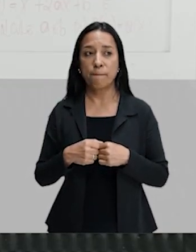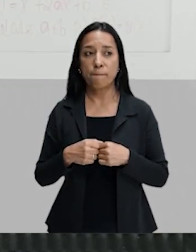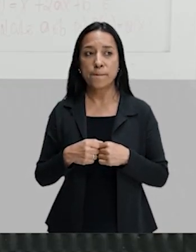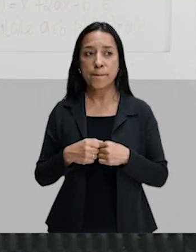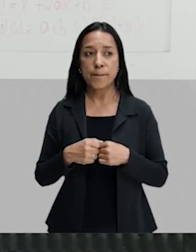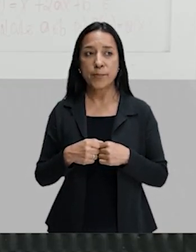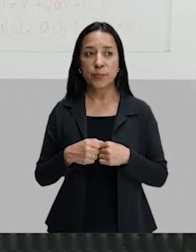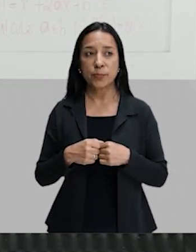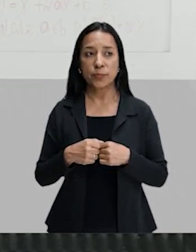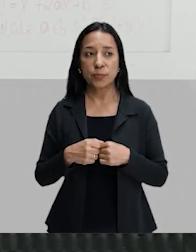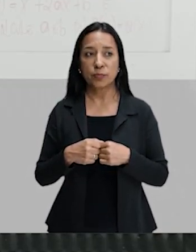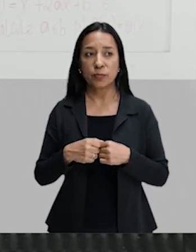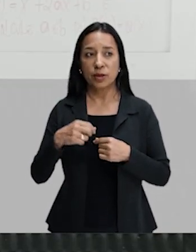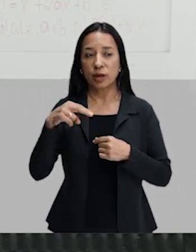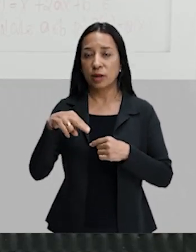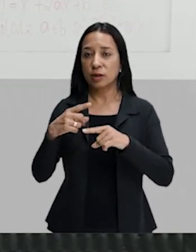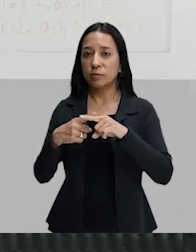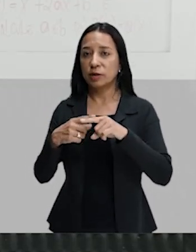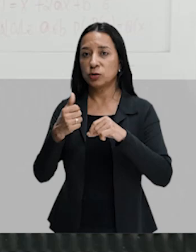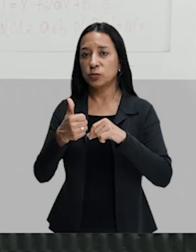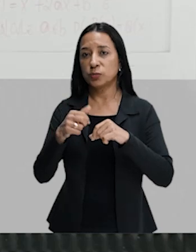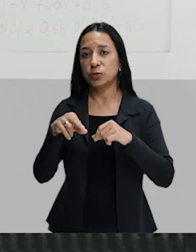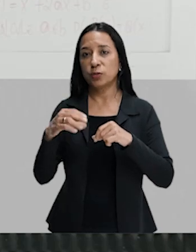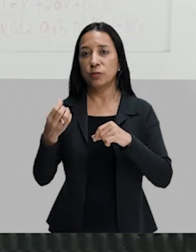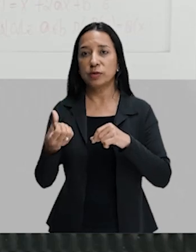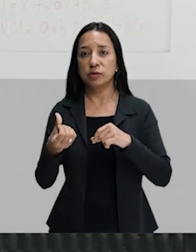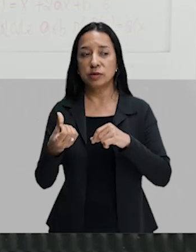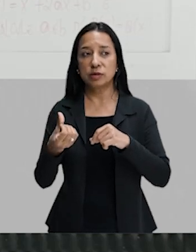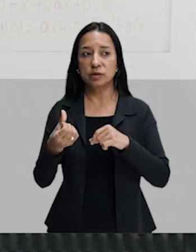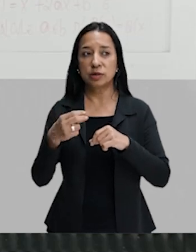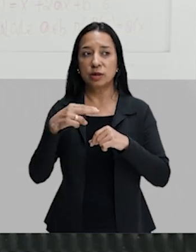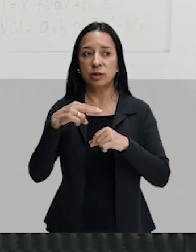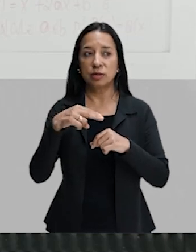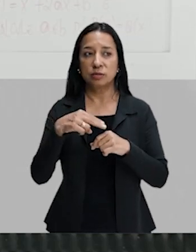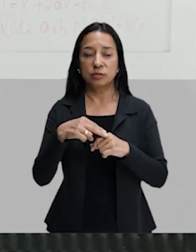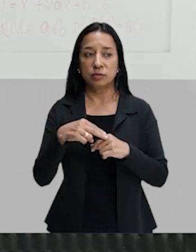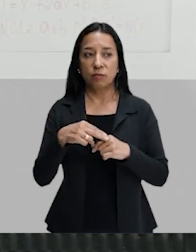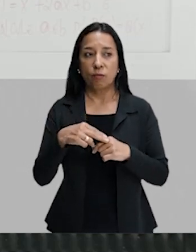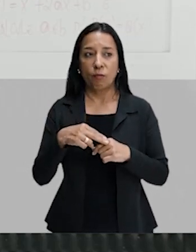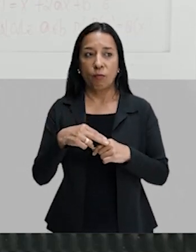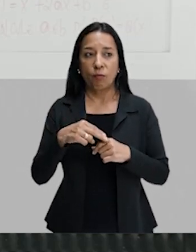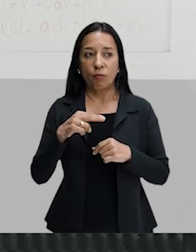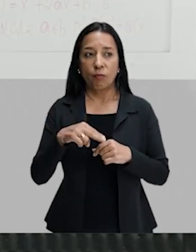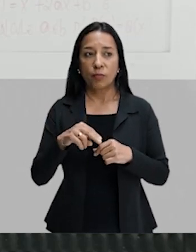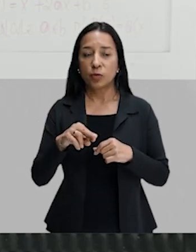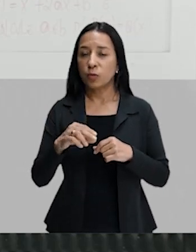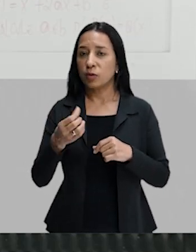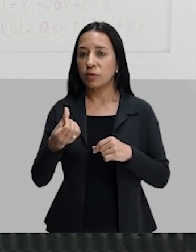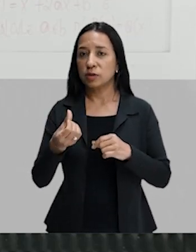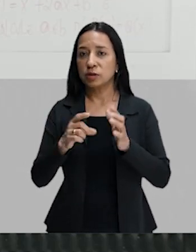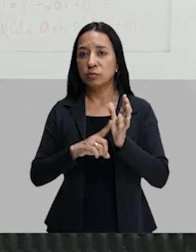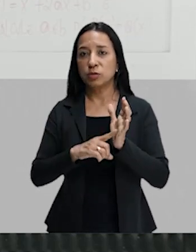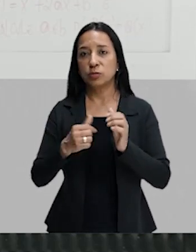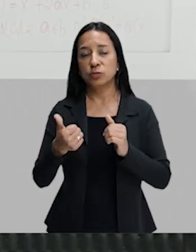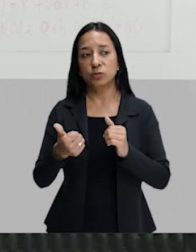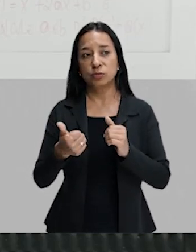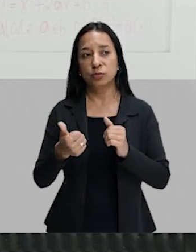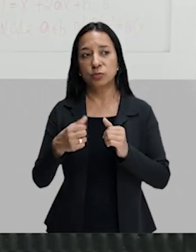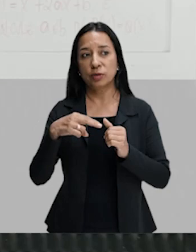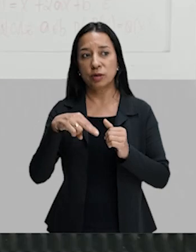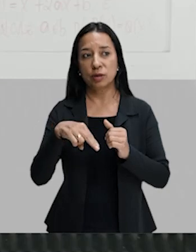6. Certo? N vai ser igual a 6 menos 1. E n vai ser igual